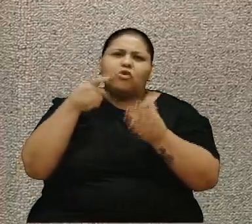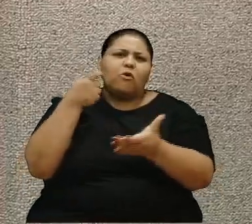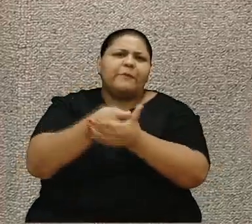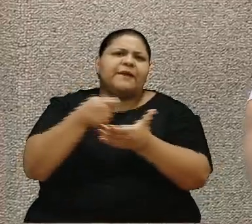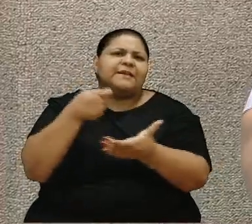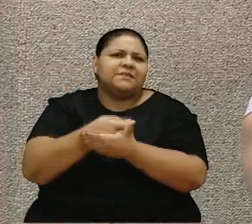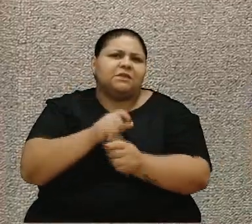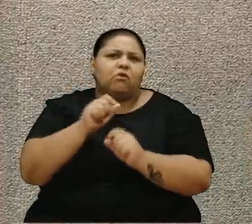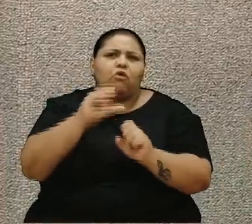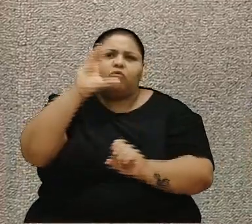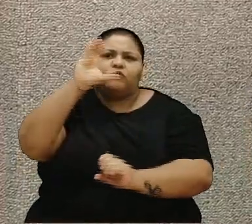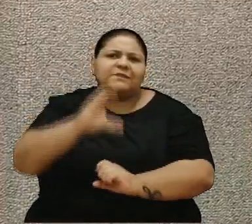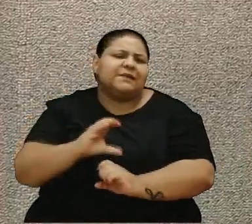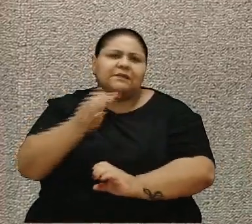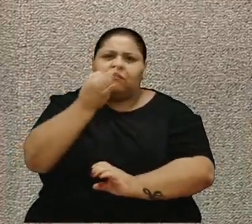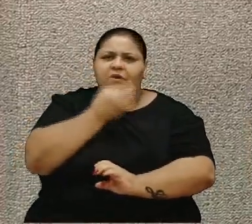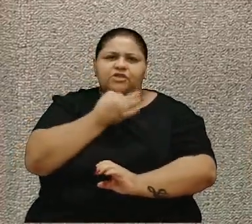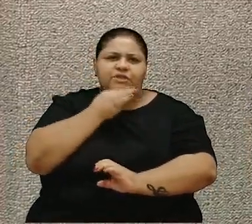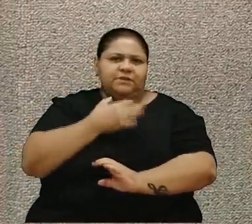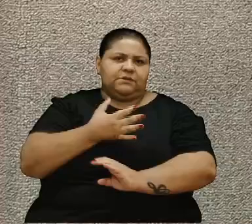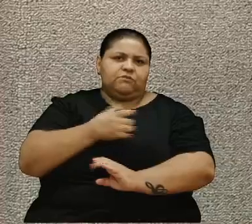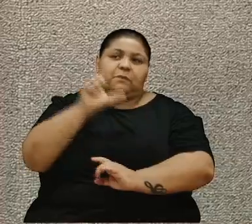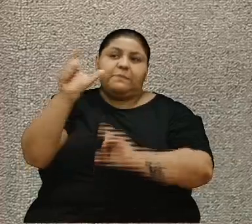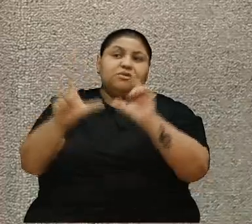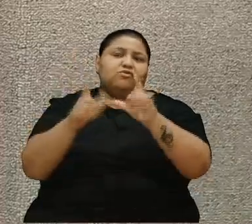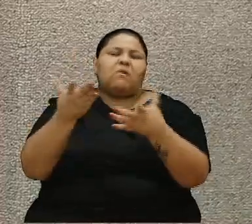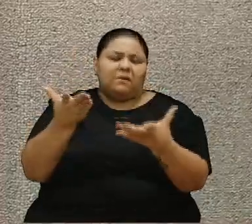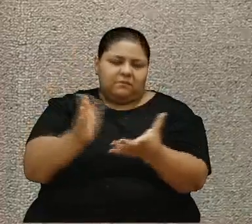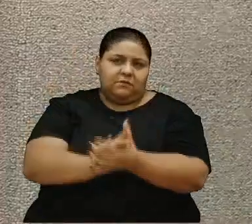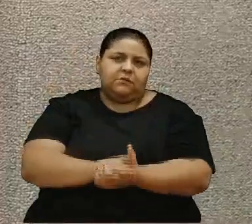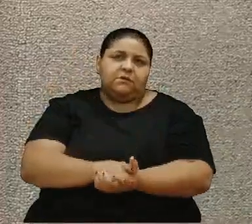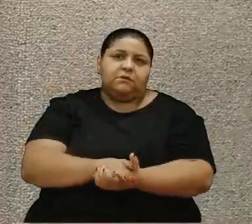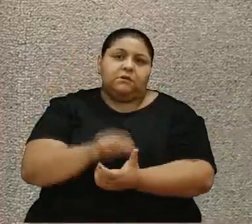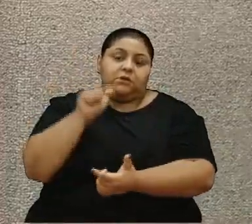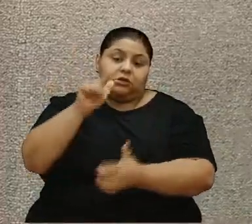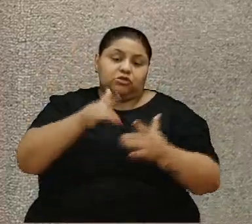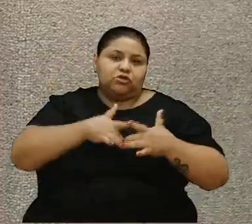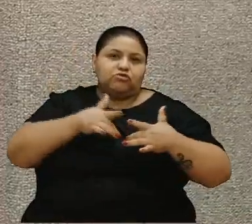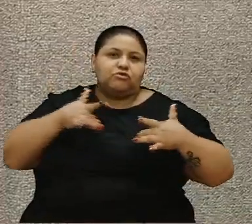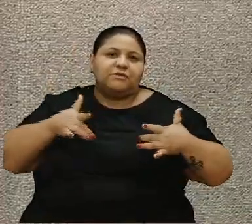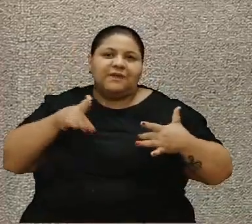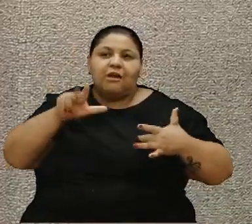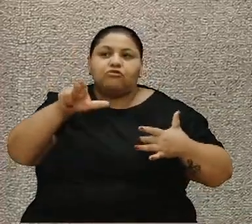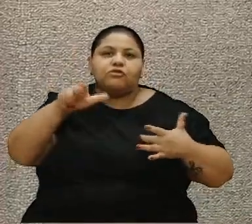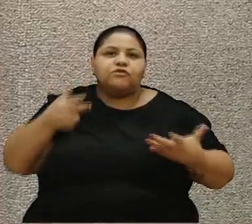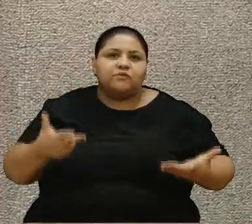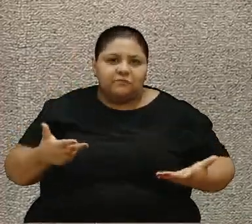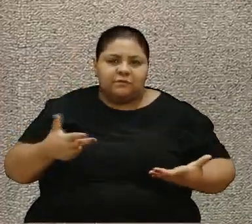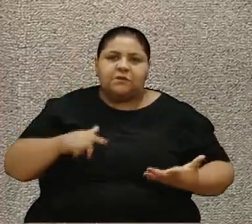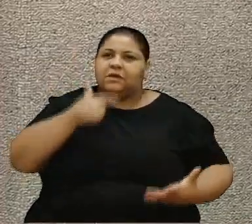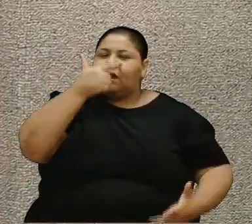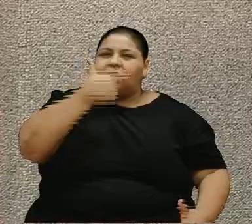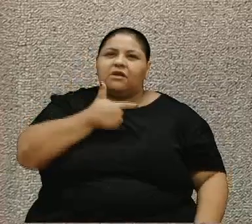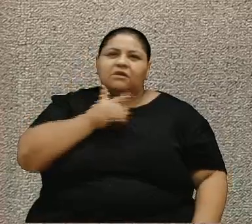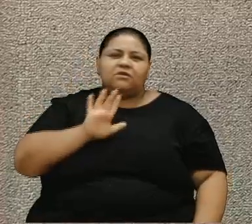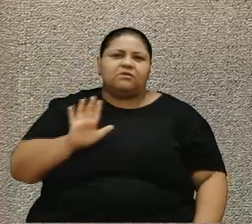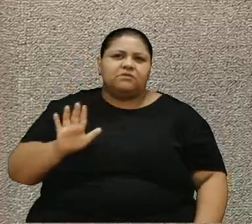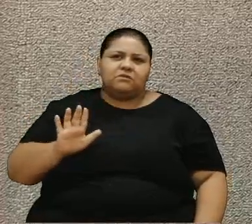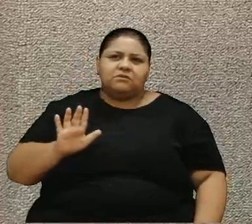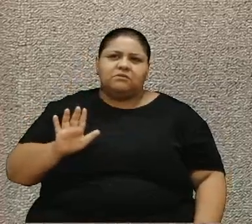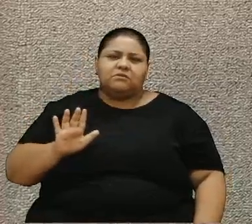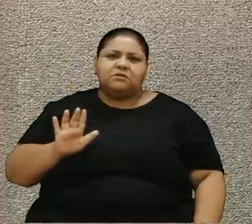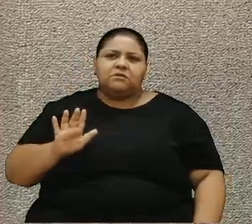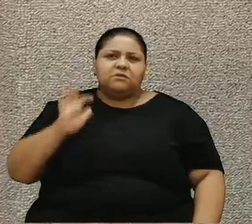enquanto cidadão, enquanto pessoa humana, né, de ser solidário com seus irmãos. Né? E eu acho que isso não deve ser